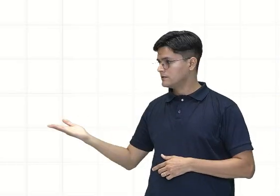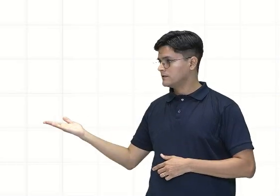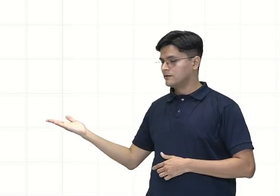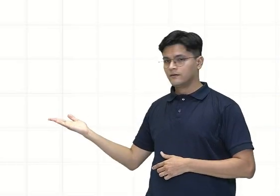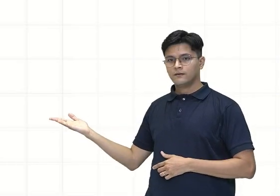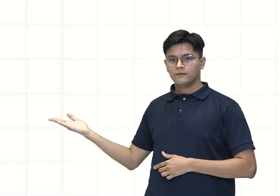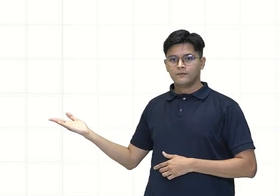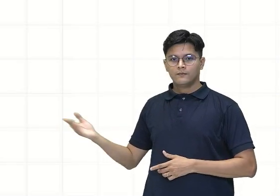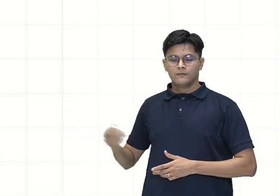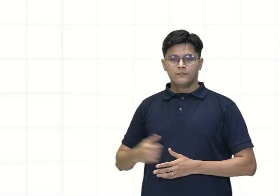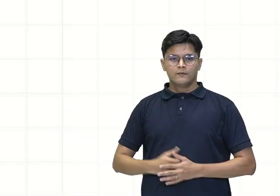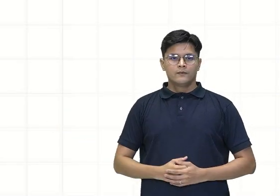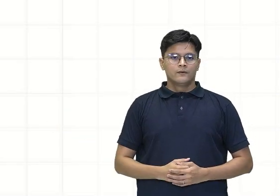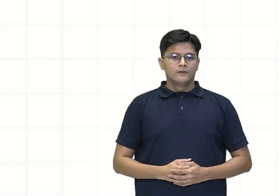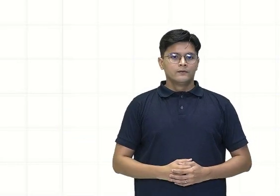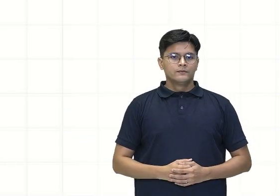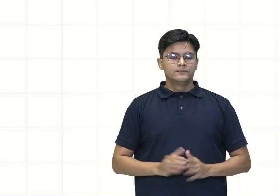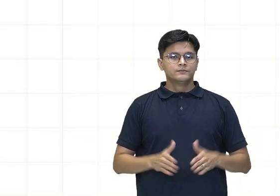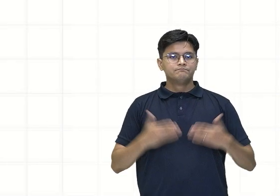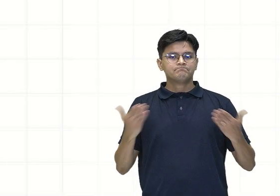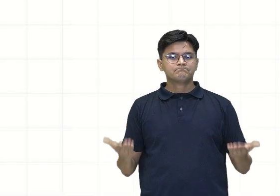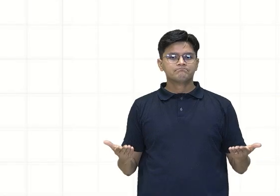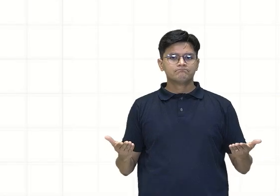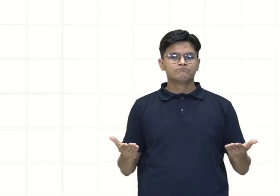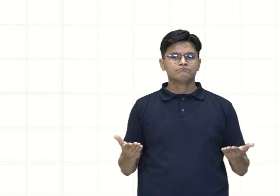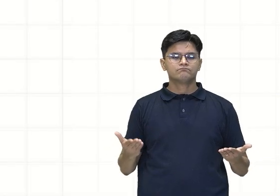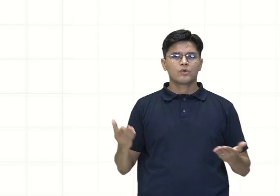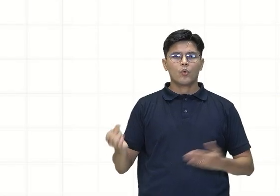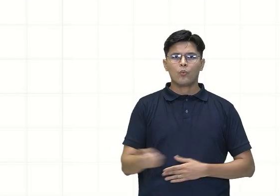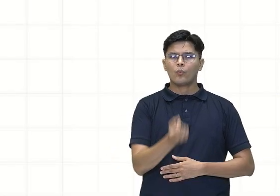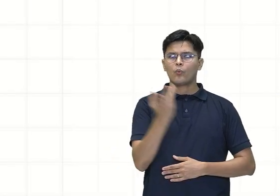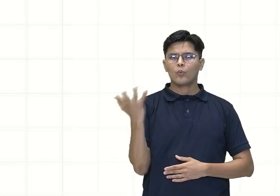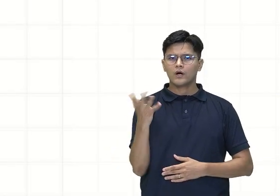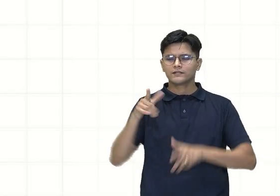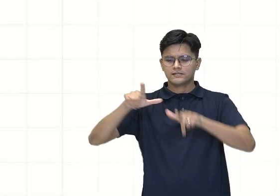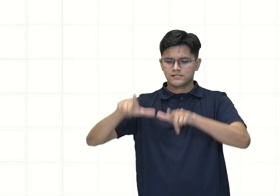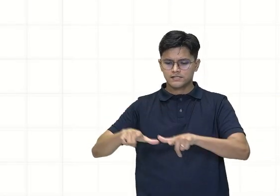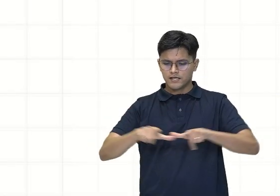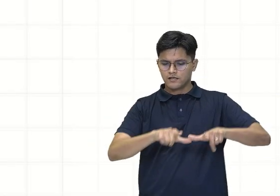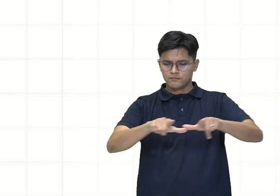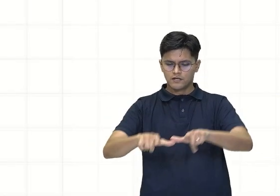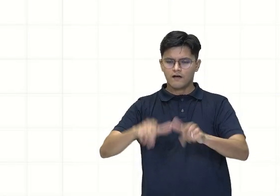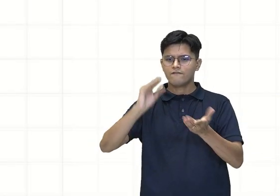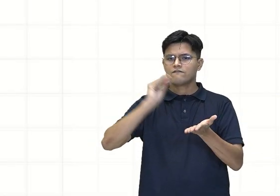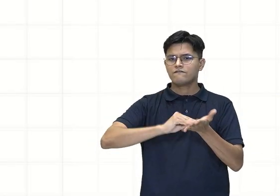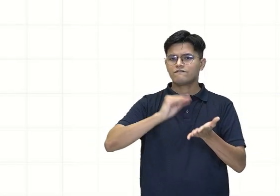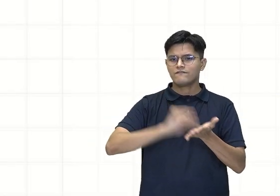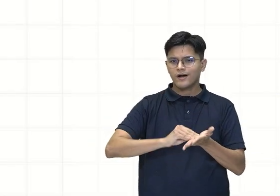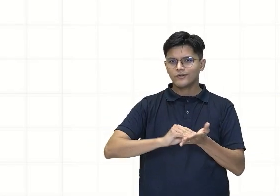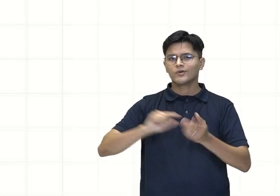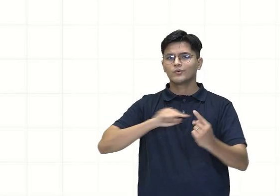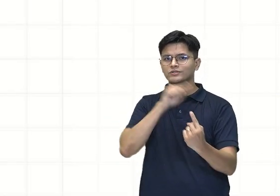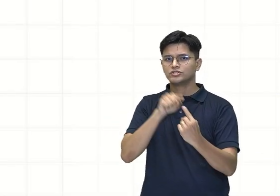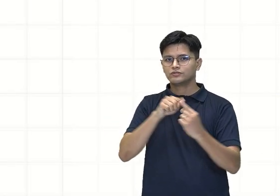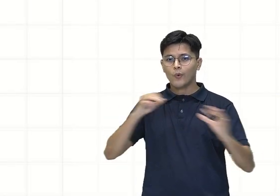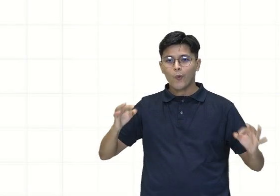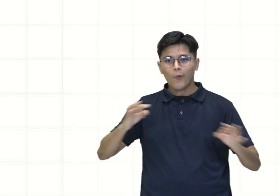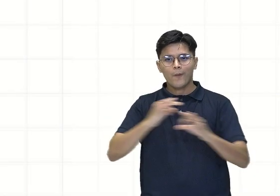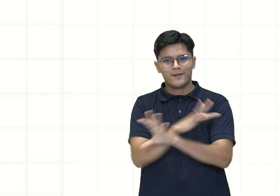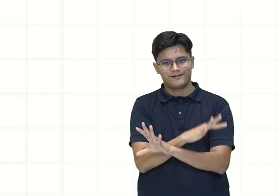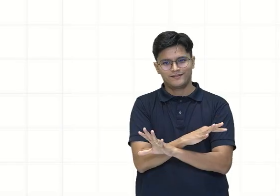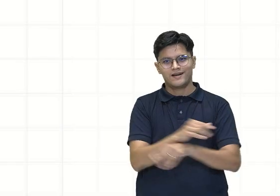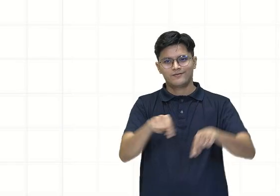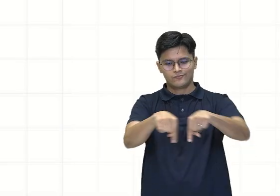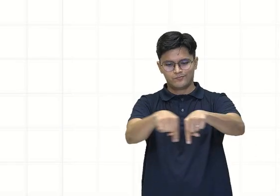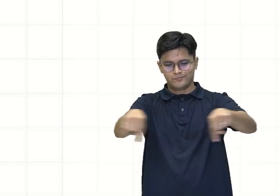vermelho. Quantas cerâmicas faltam para cobrir o piso?